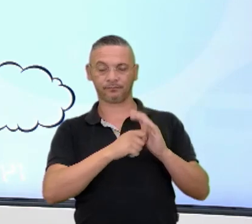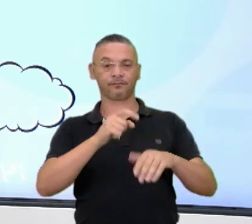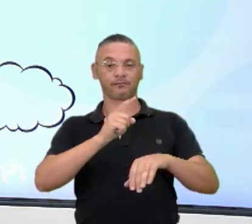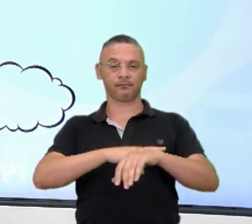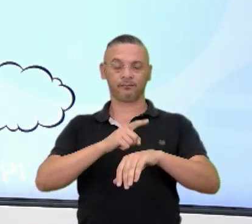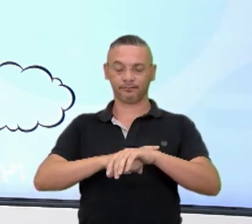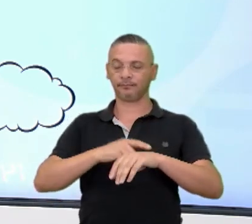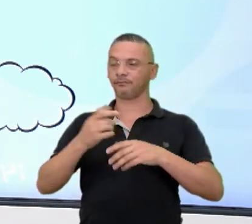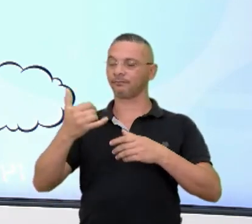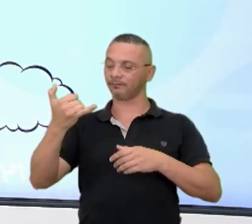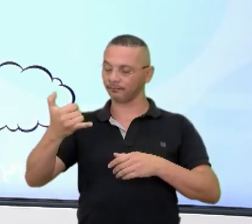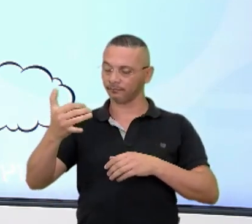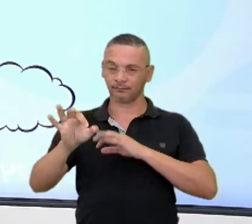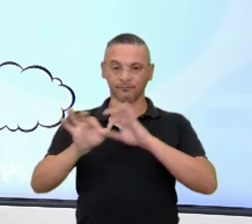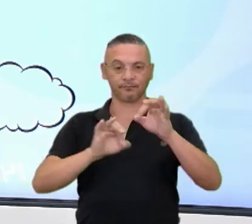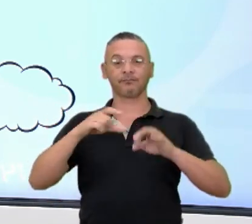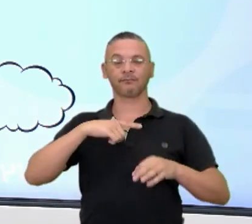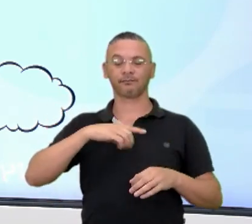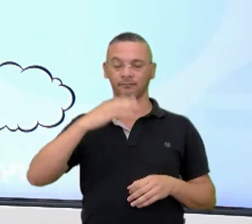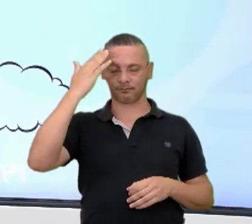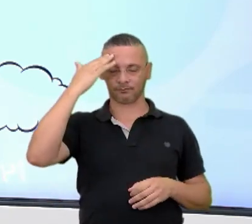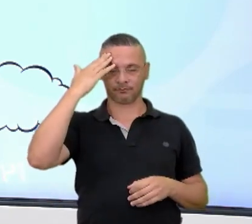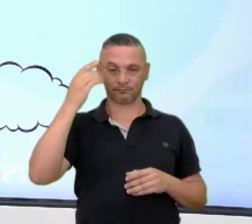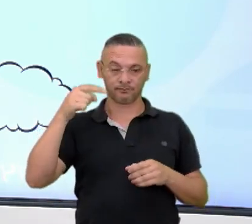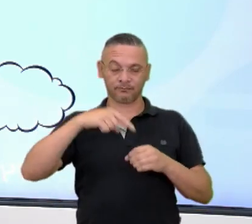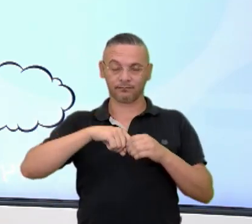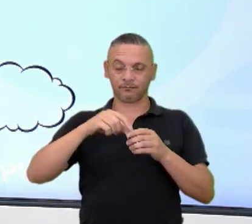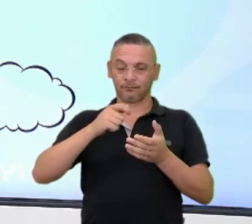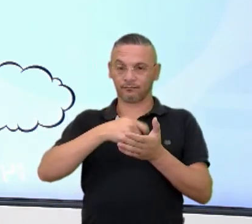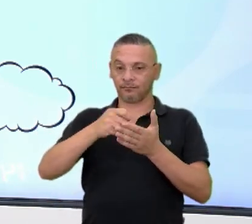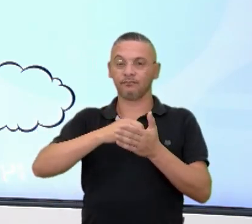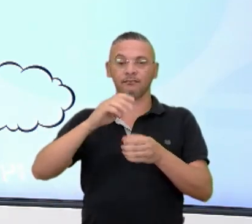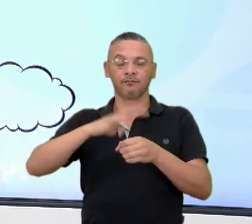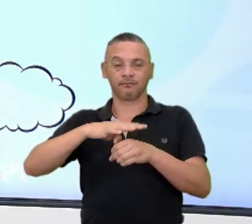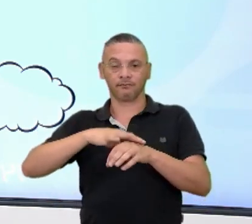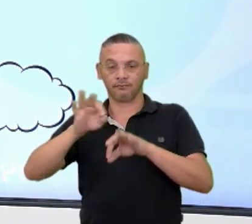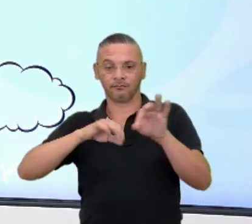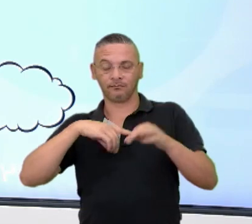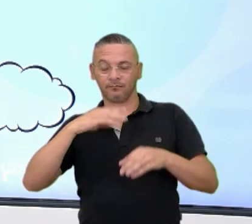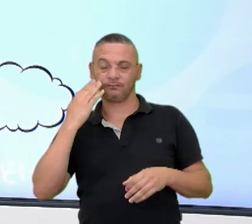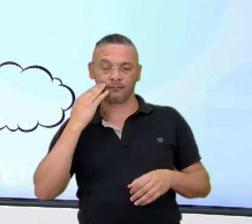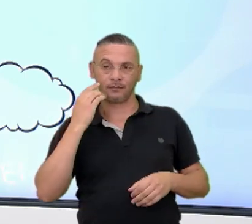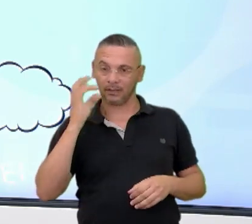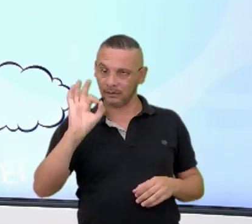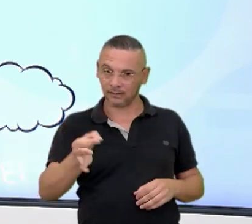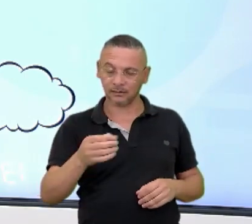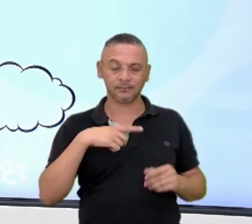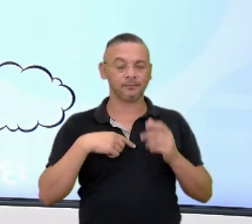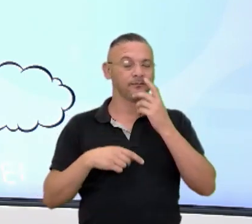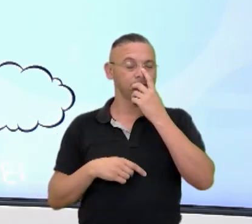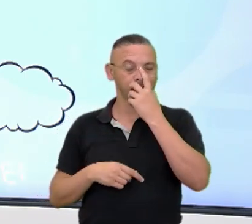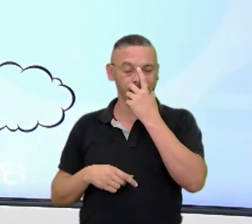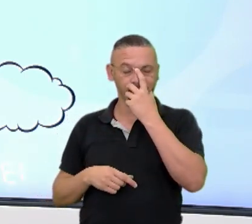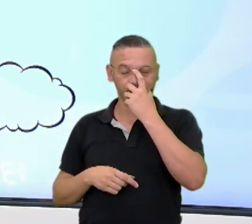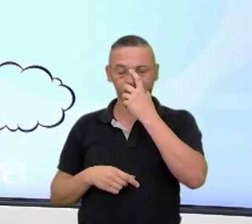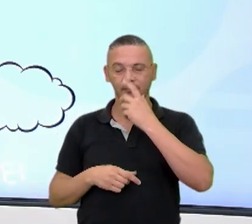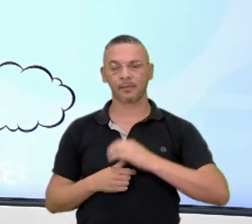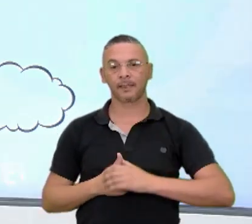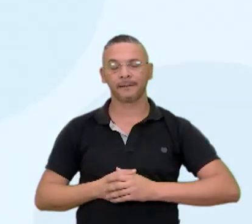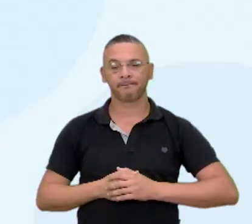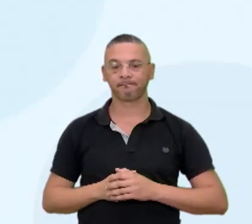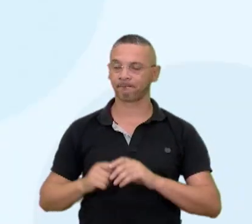Ibérica. A Península, vou até ver se não está conseguindo ver. Aqui, ó. A linha abaixo é a Península Ibérica. Ali estão dois países bem conhecidos nossos, né?